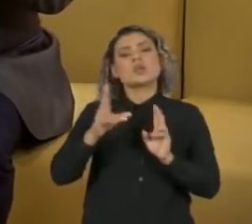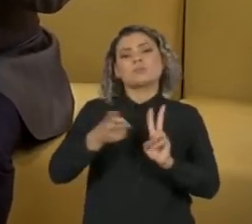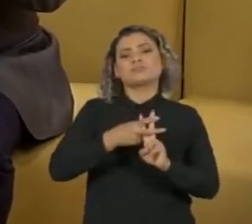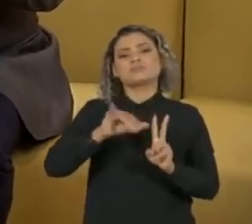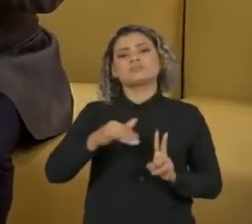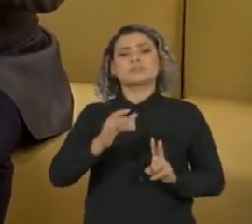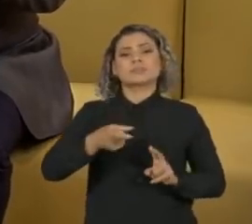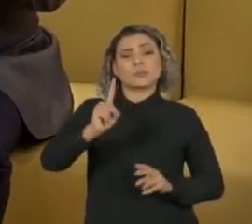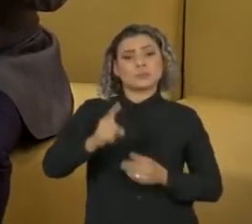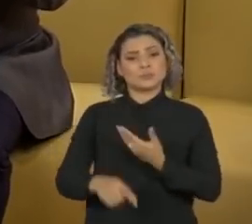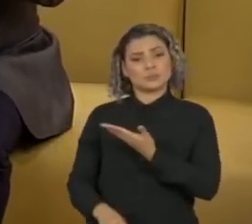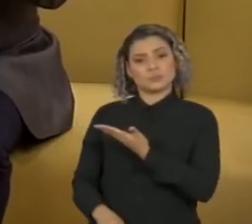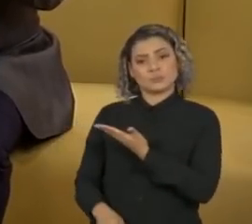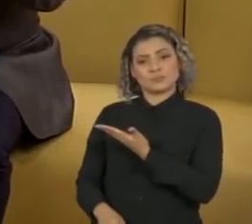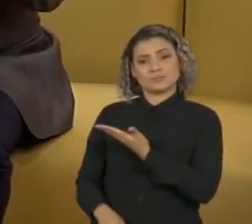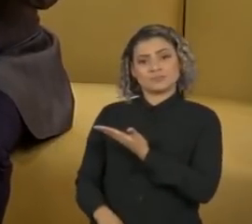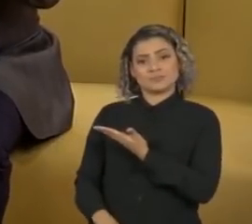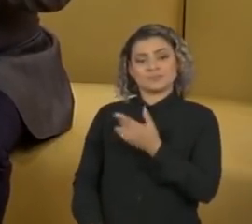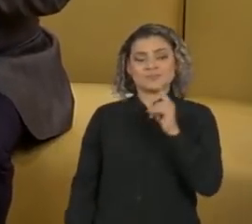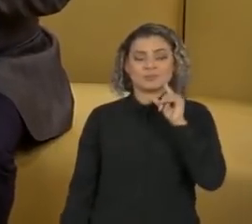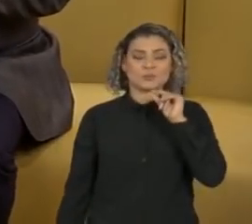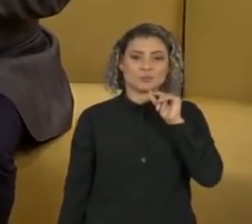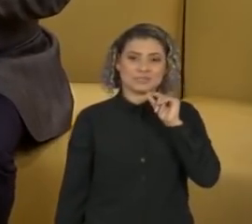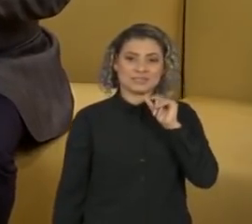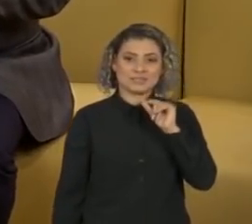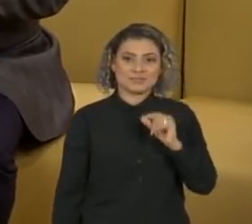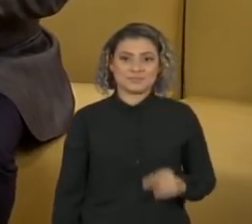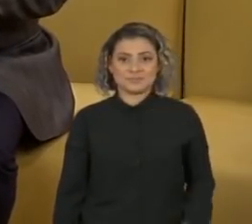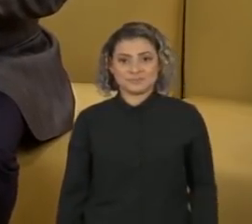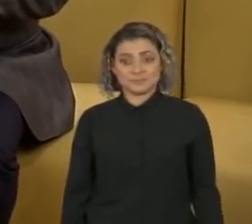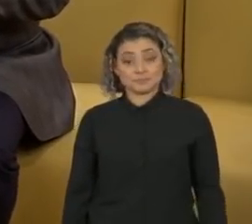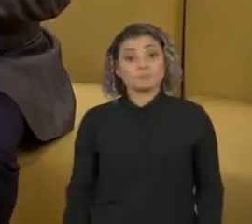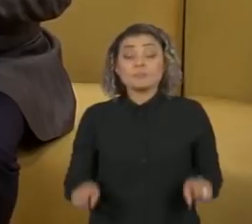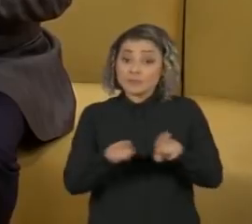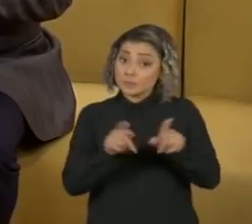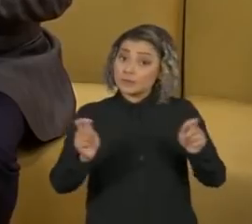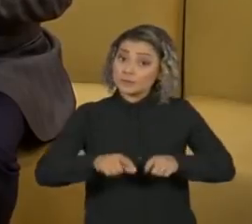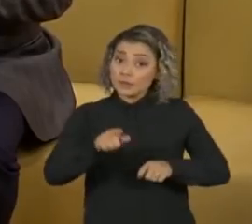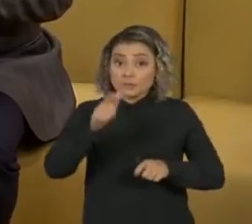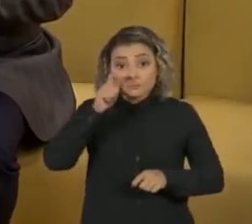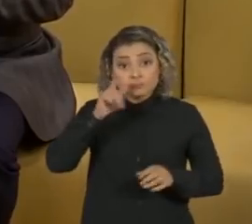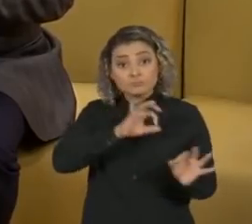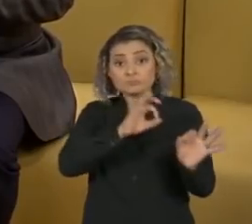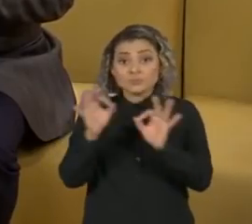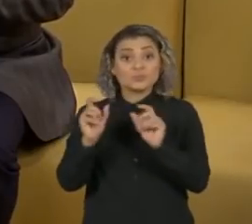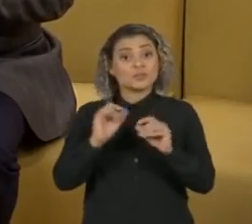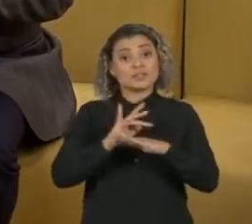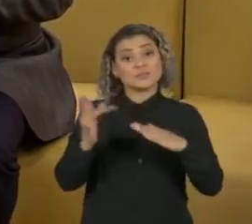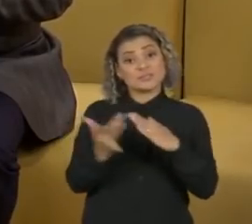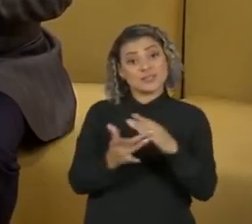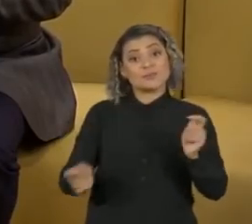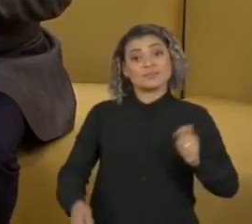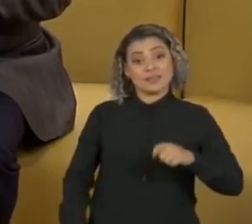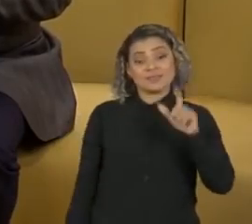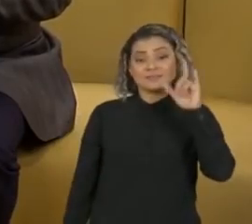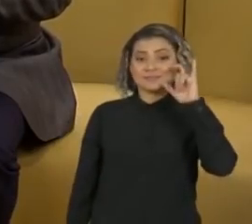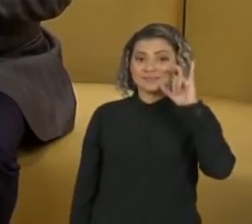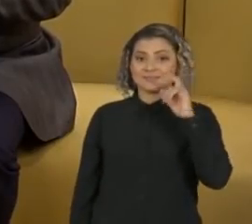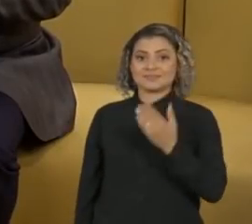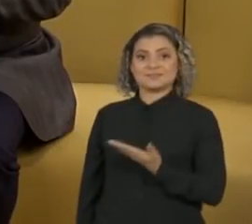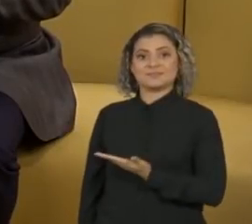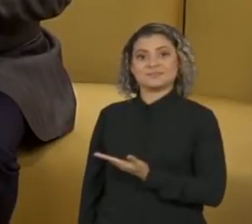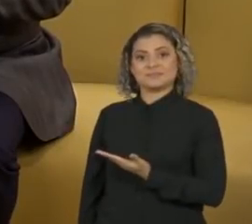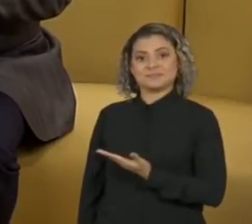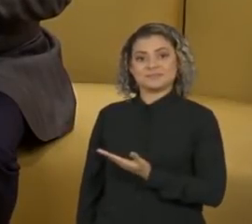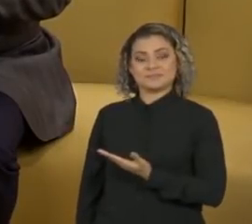utilizar através do Twitter a hashtag aquele jogo da velha JC1. E além disso, pode nos acompanhar pelas redes sociais. O nosso Instagram é